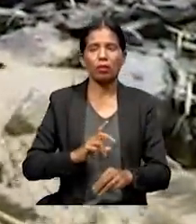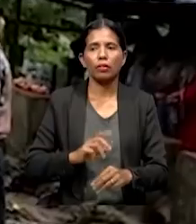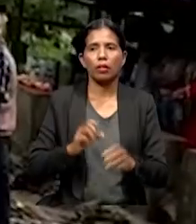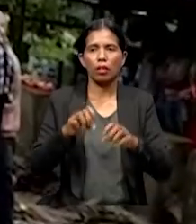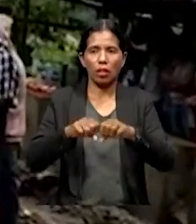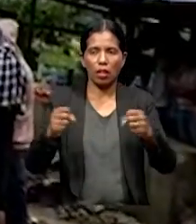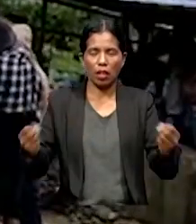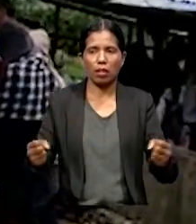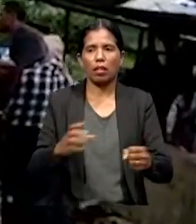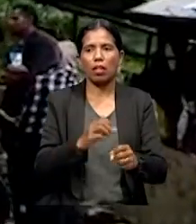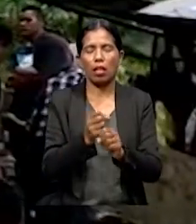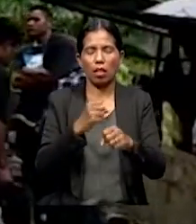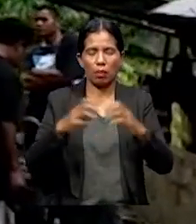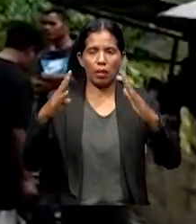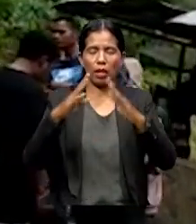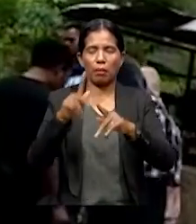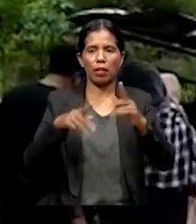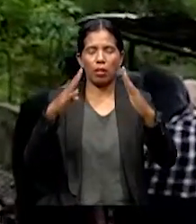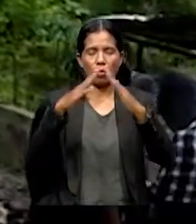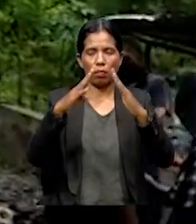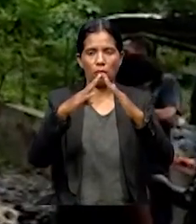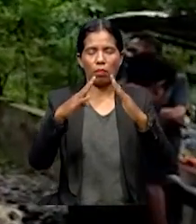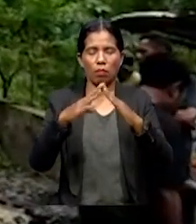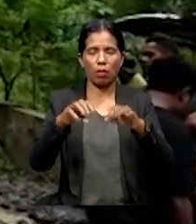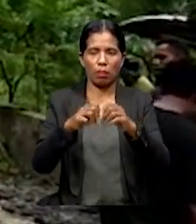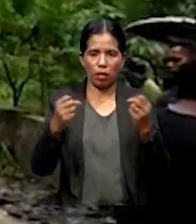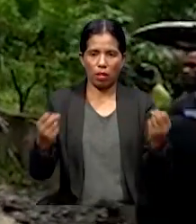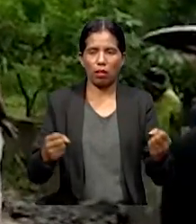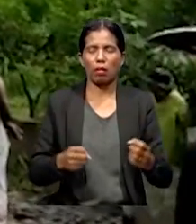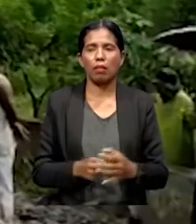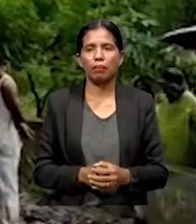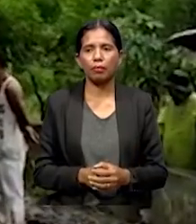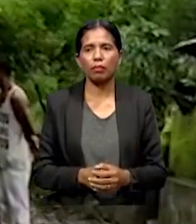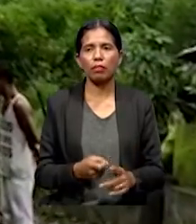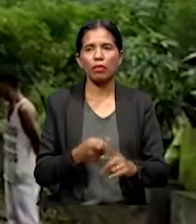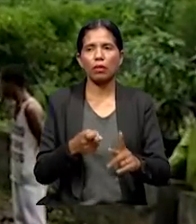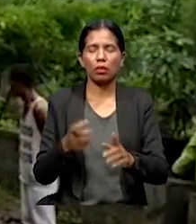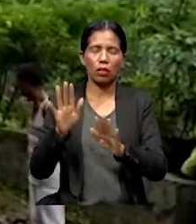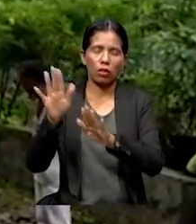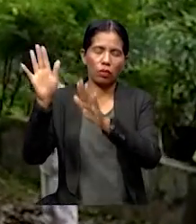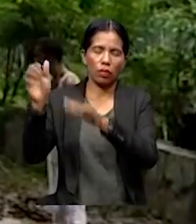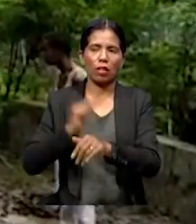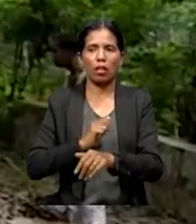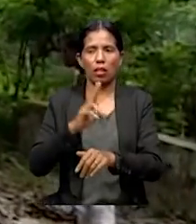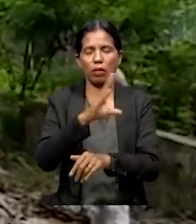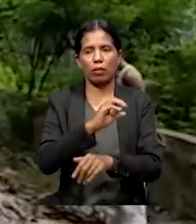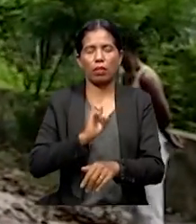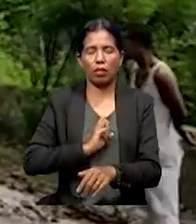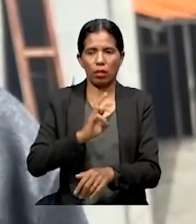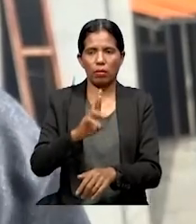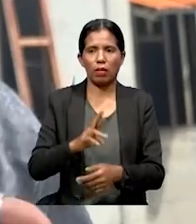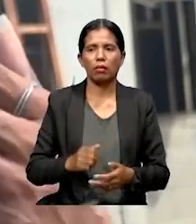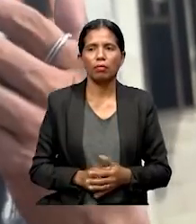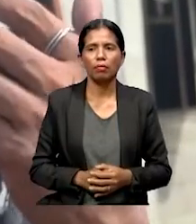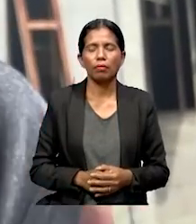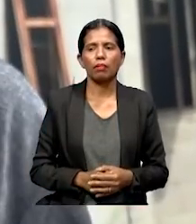prejudika komunidade nia uma nebe besik motaninin rai ne halai impactu si udang botu si foho ai leu no ermera